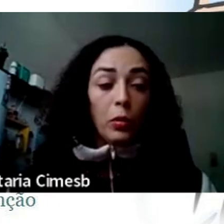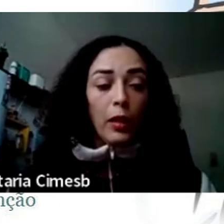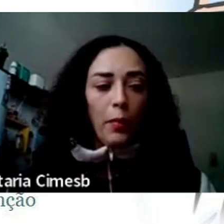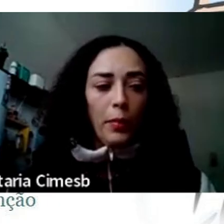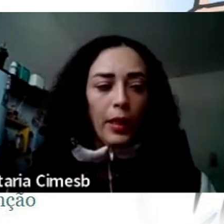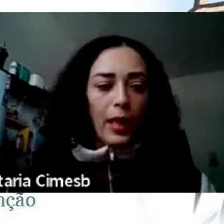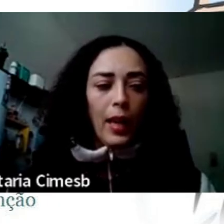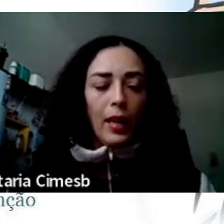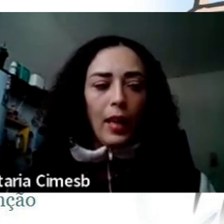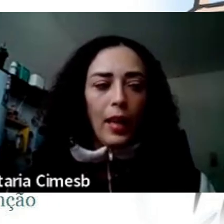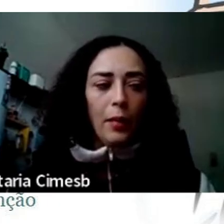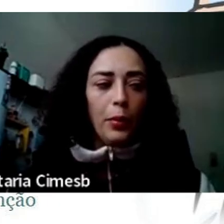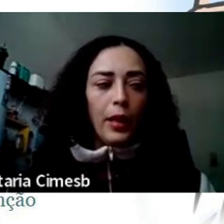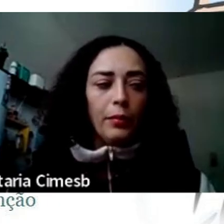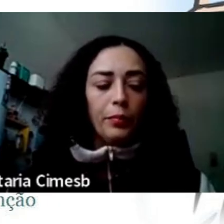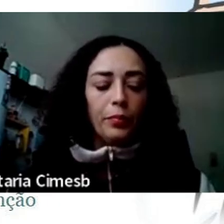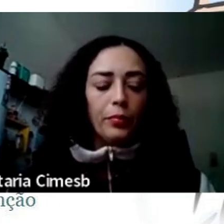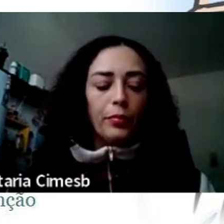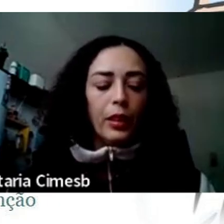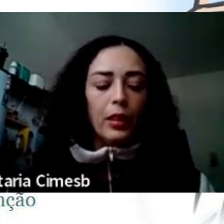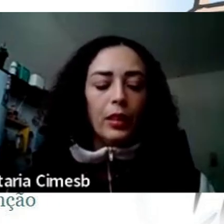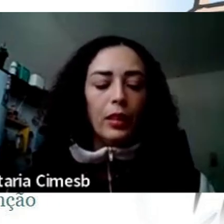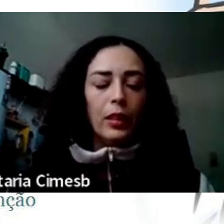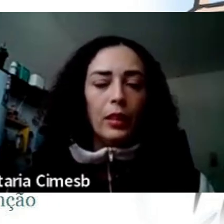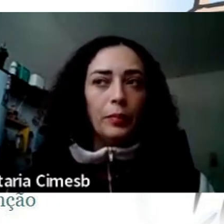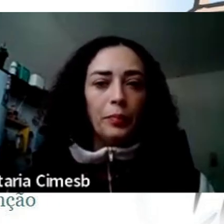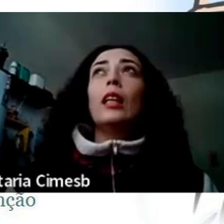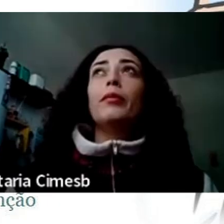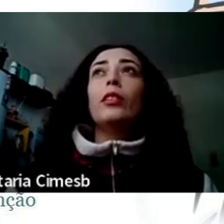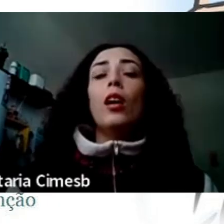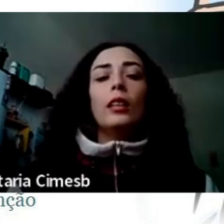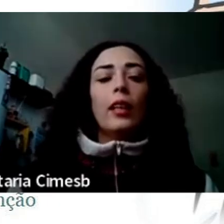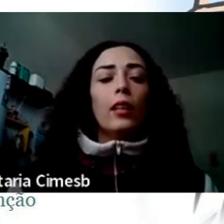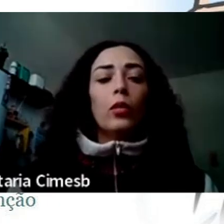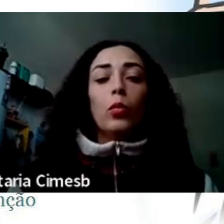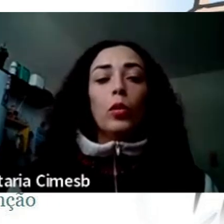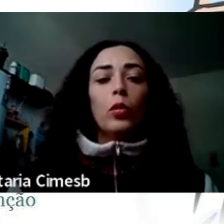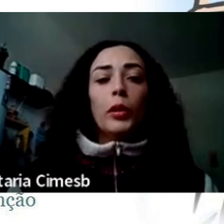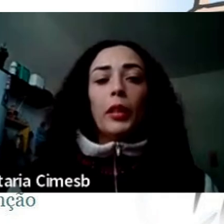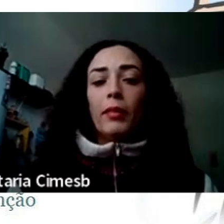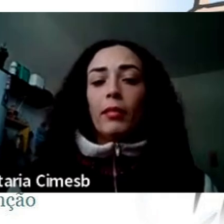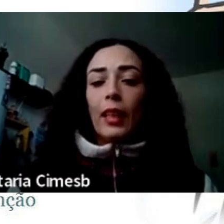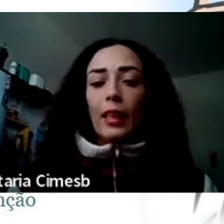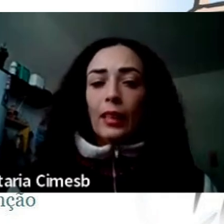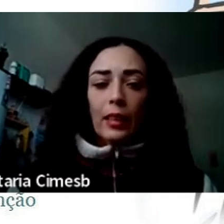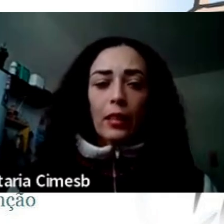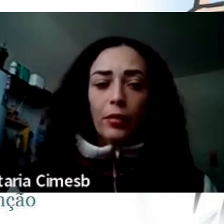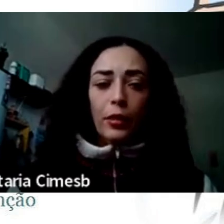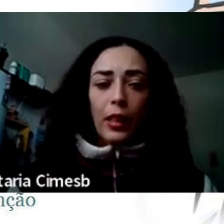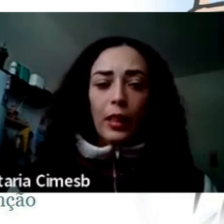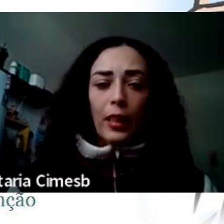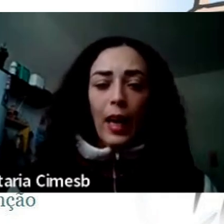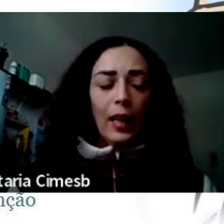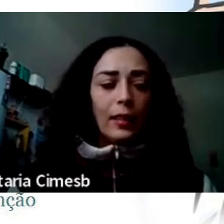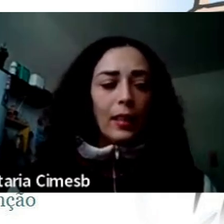Então, eu tinha contato com a mãe na época, e ela me falou, olha, ele tá com um comportamento aqui